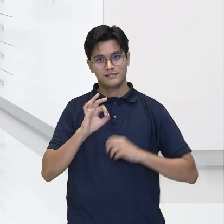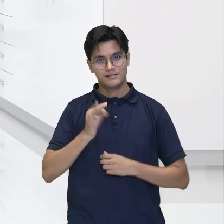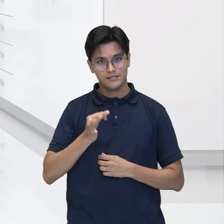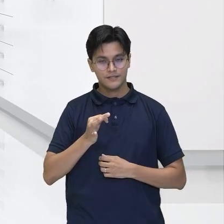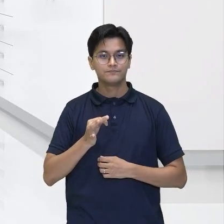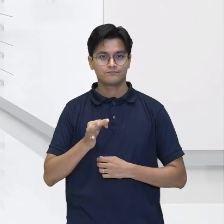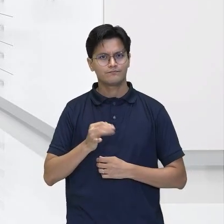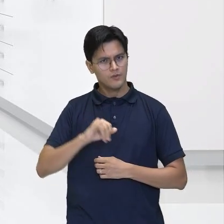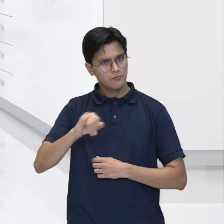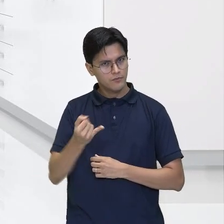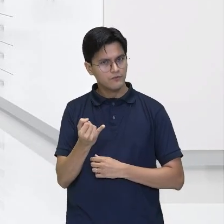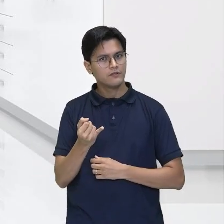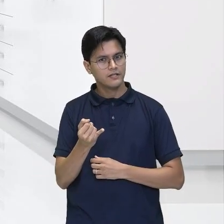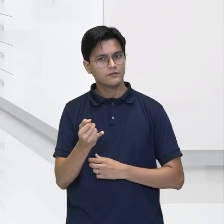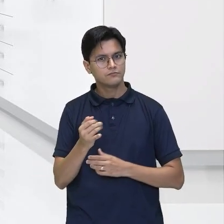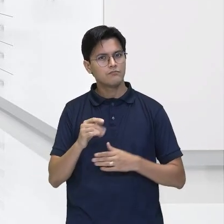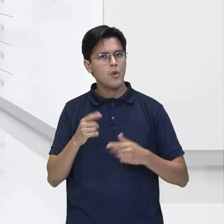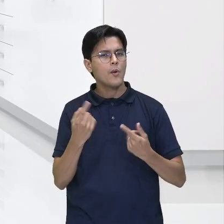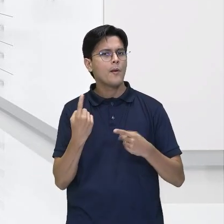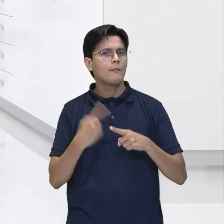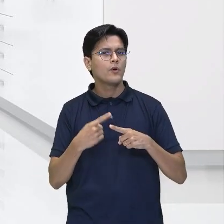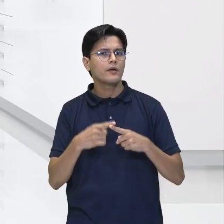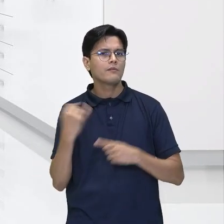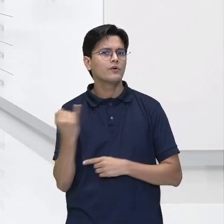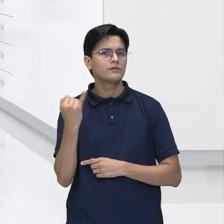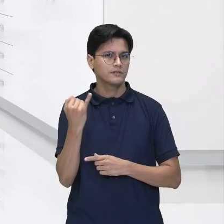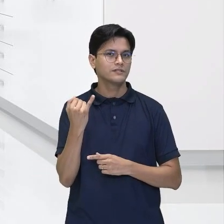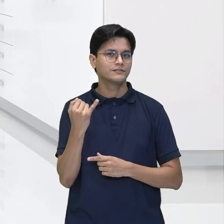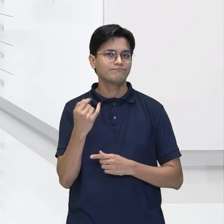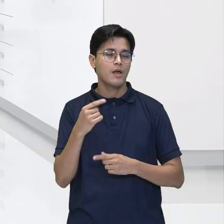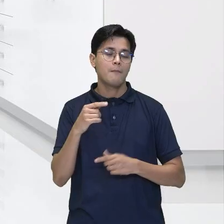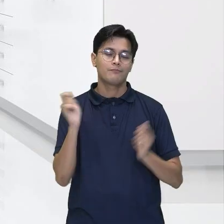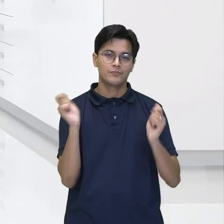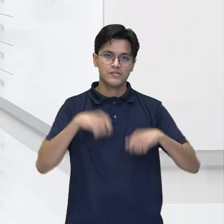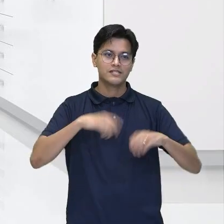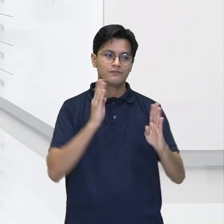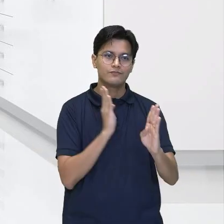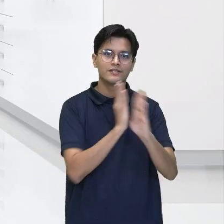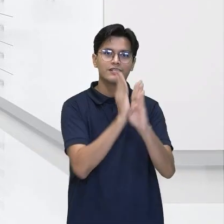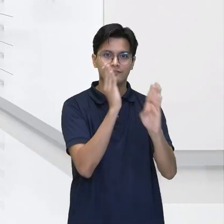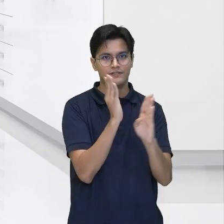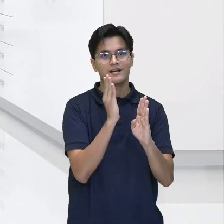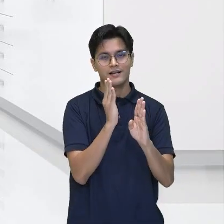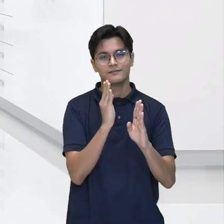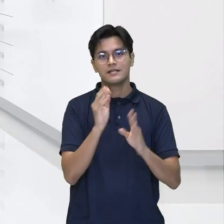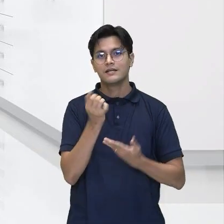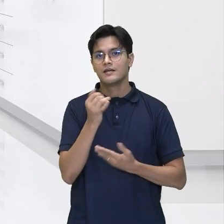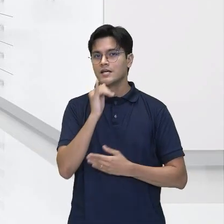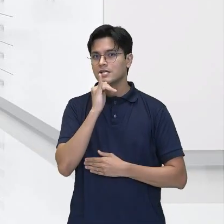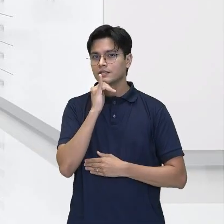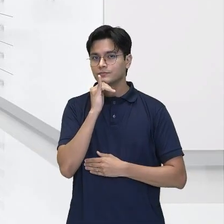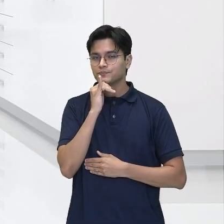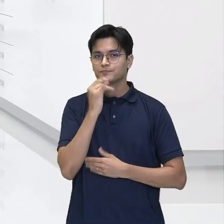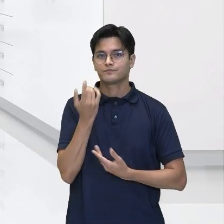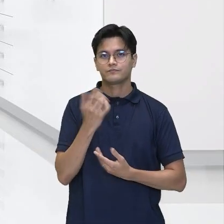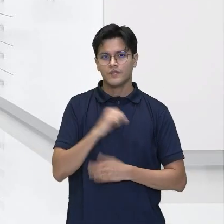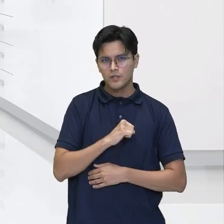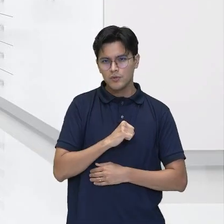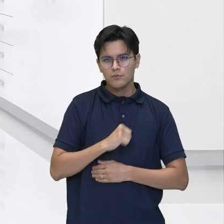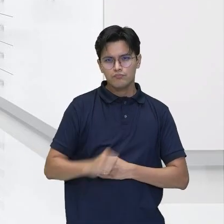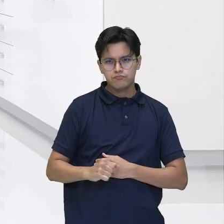eles, então, são identificados nas fezes, porque eles são liberados e, por isso, eles vão contaminar os